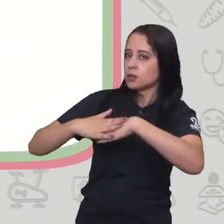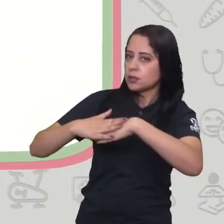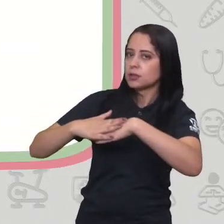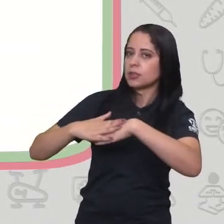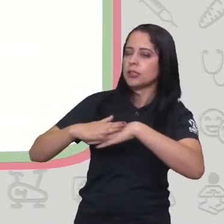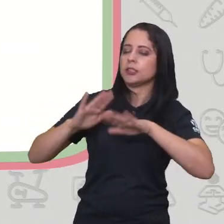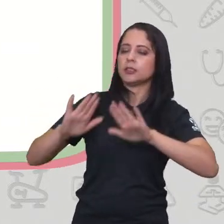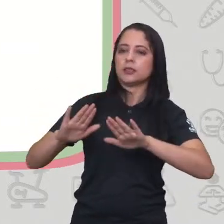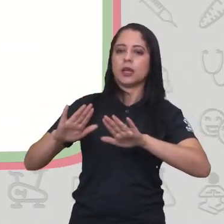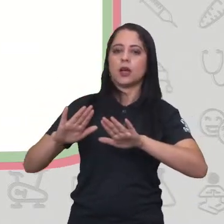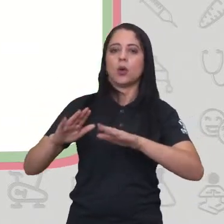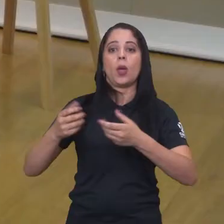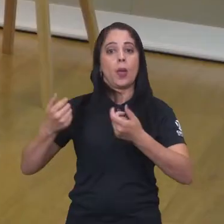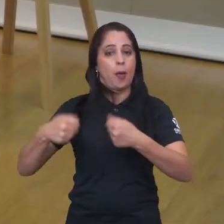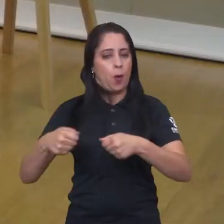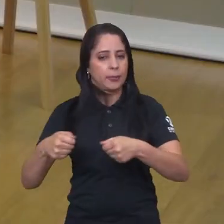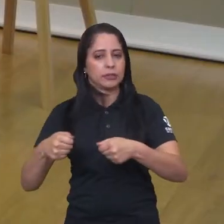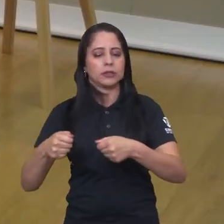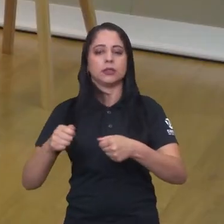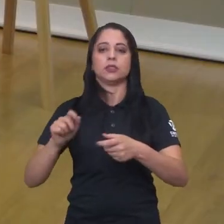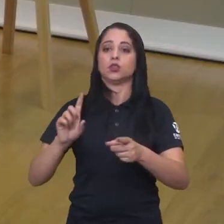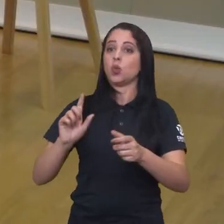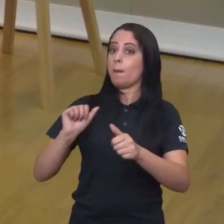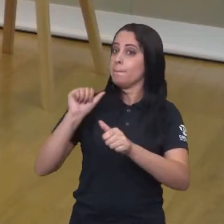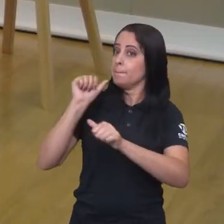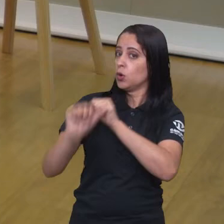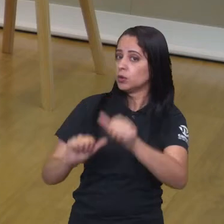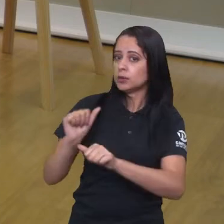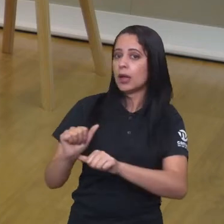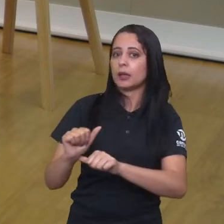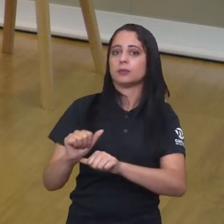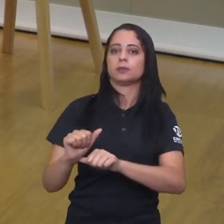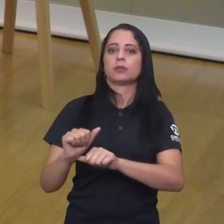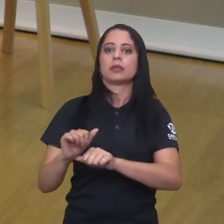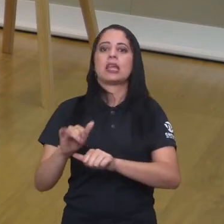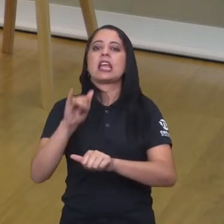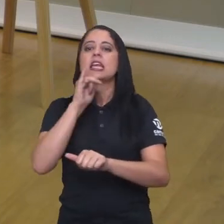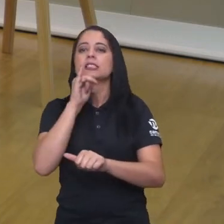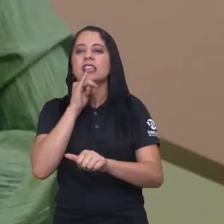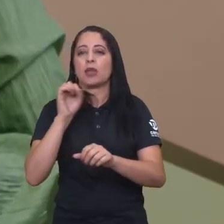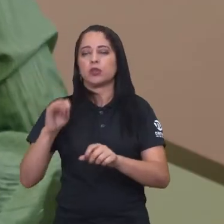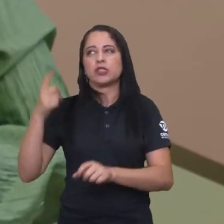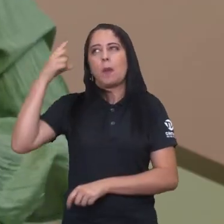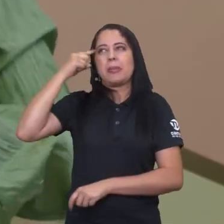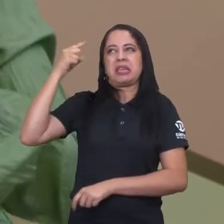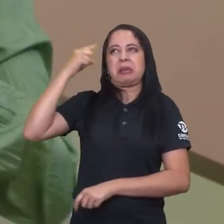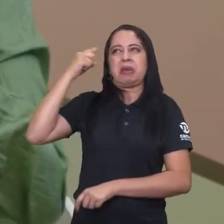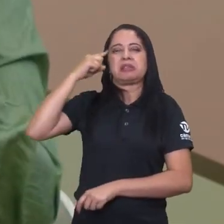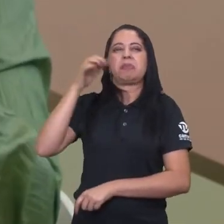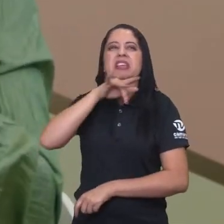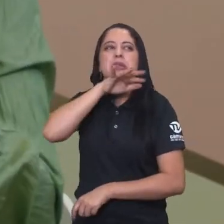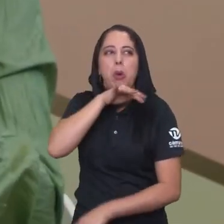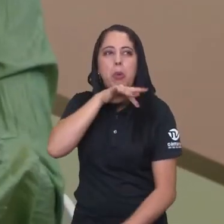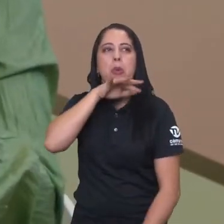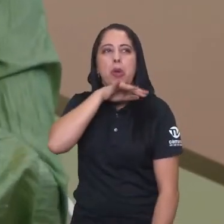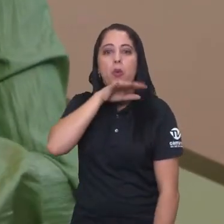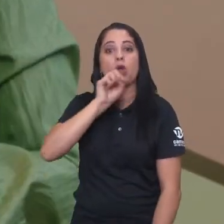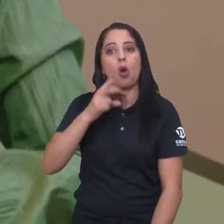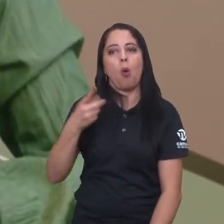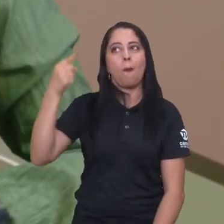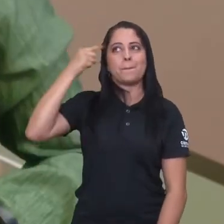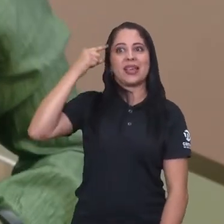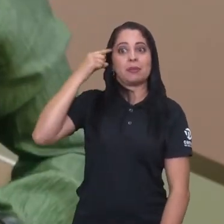eu preciso realmente reajustar. Então, eu vou prestar atenção, como que eu estou? Se eu estou, né, um pensamento mais negativo, mais